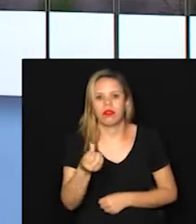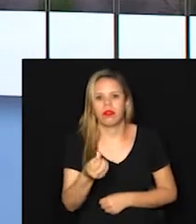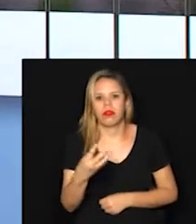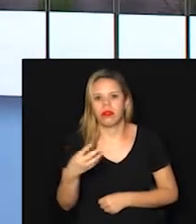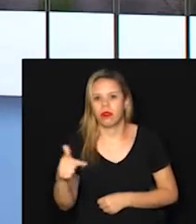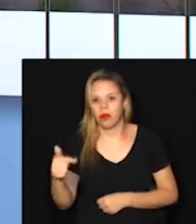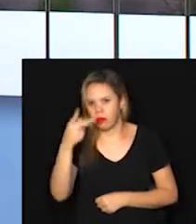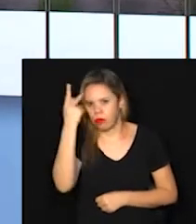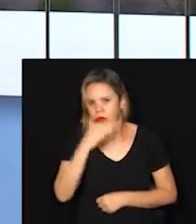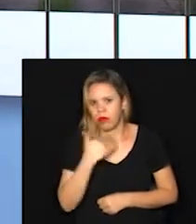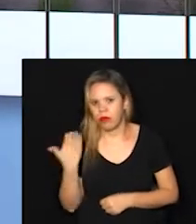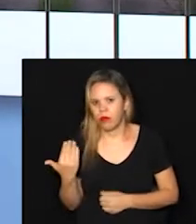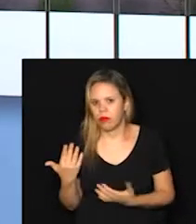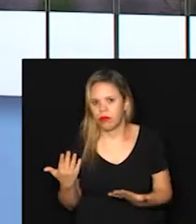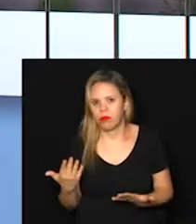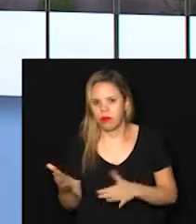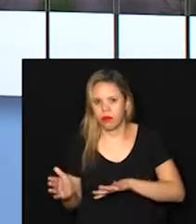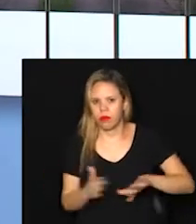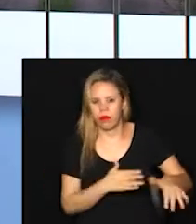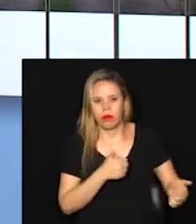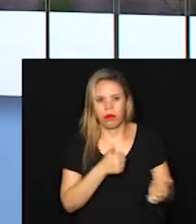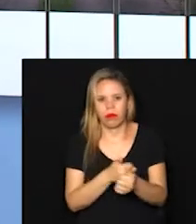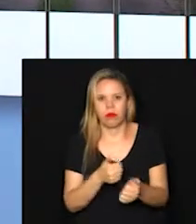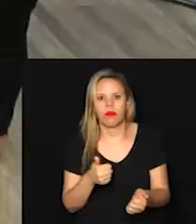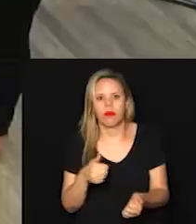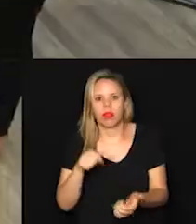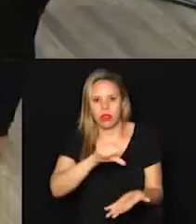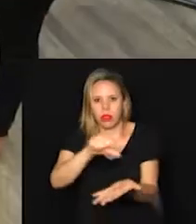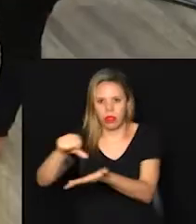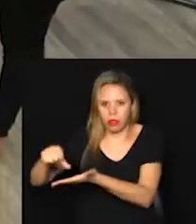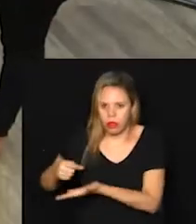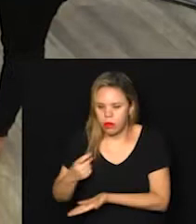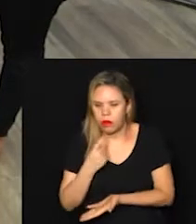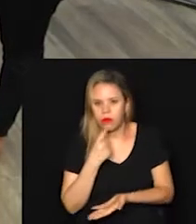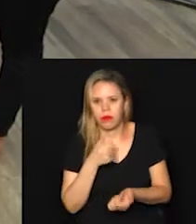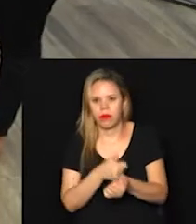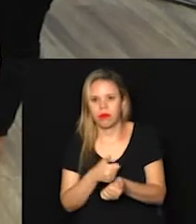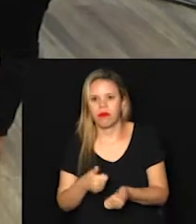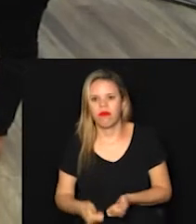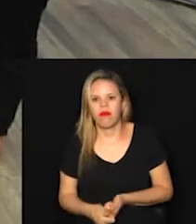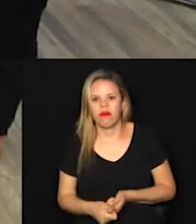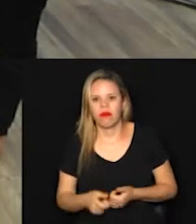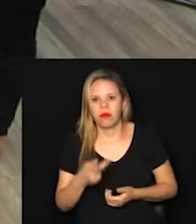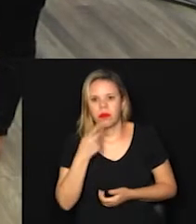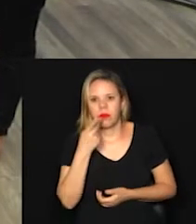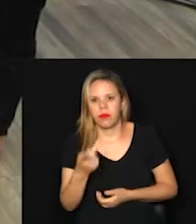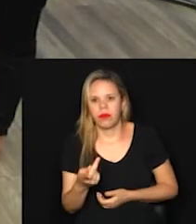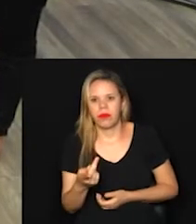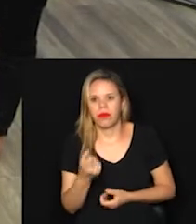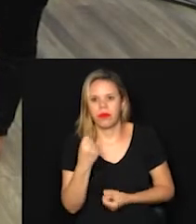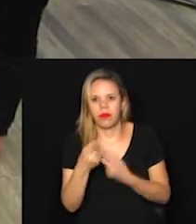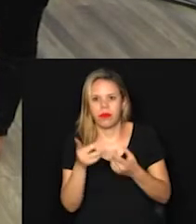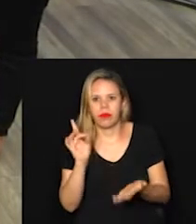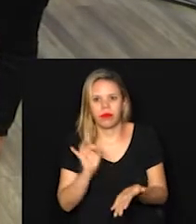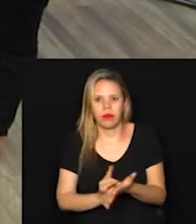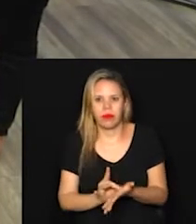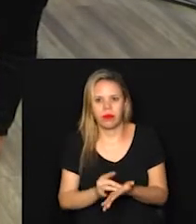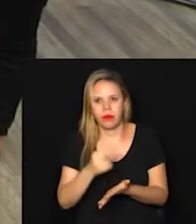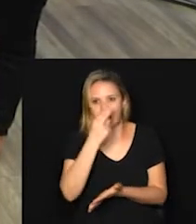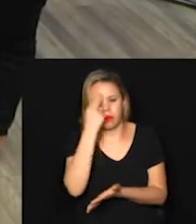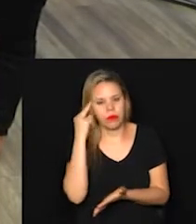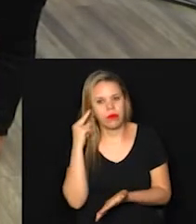32.642 mortes. Agora vamos para mais pertinho, na região metropolitana de Campinas. Quando a gente fala aí dos casos confirmados,